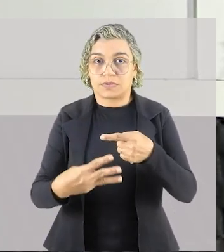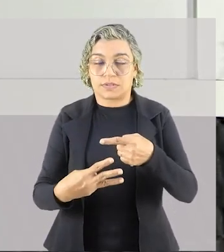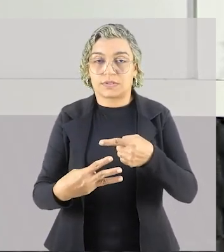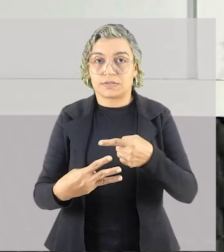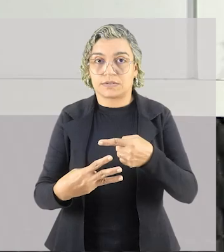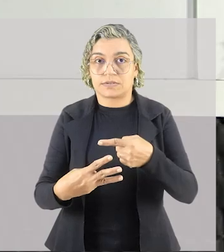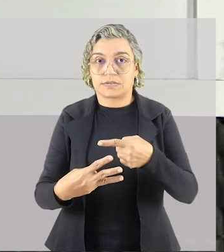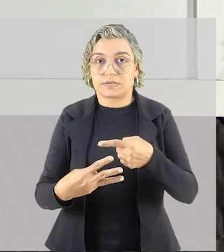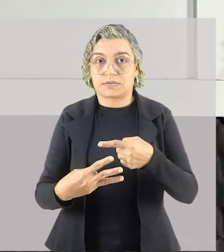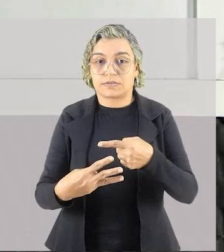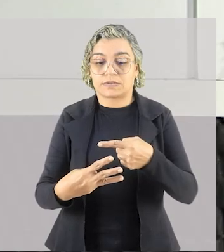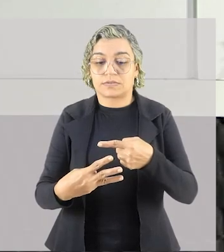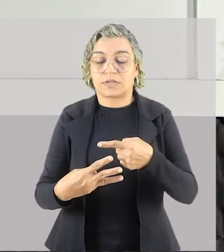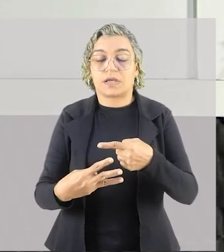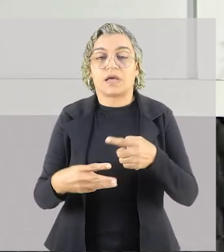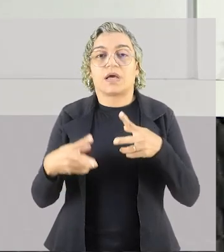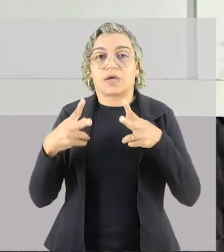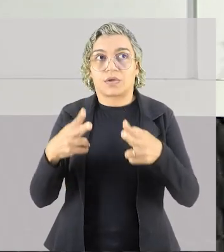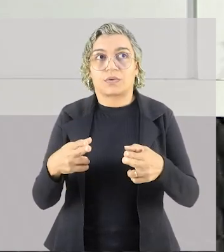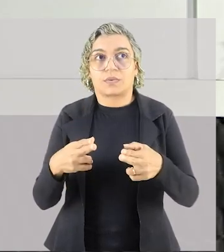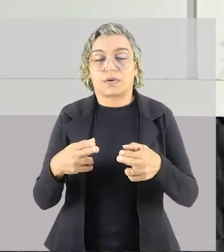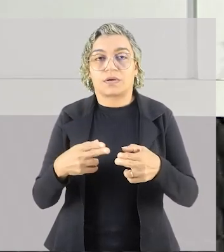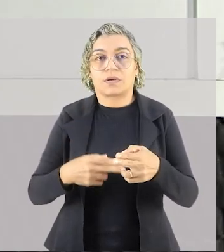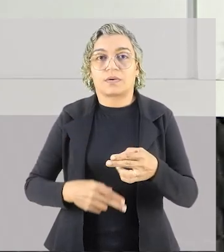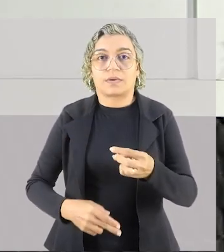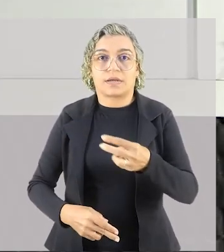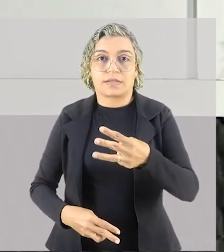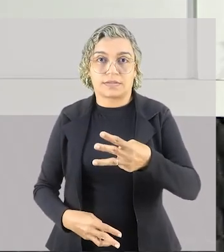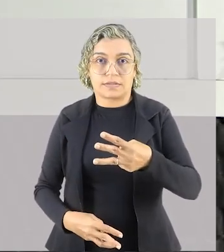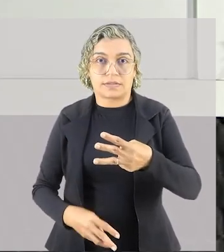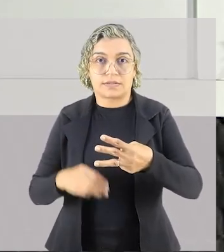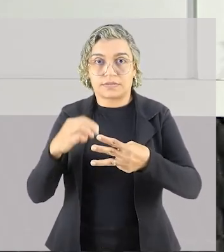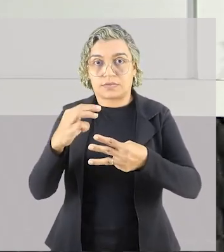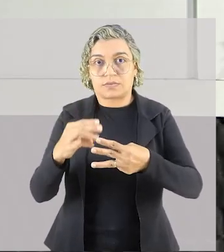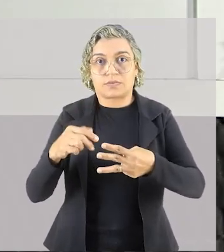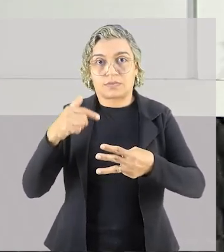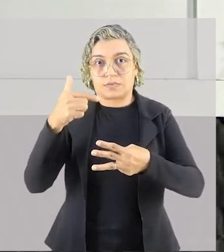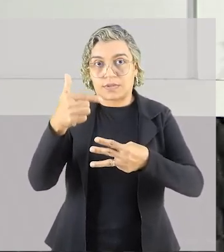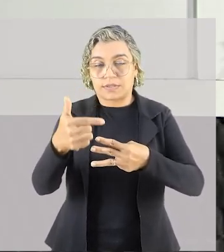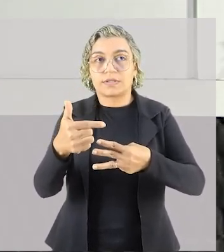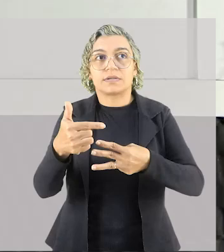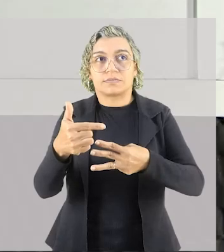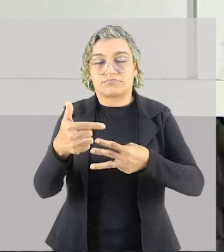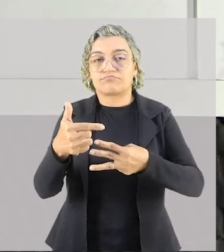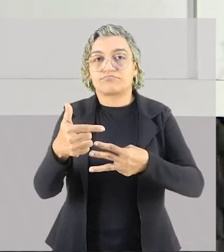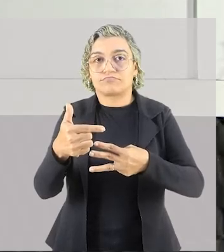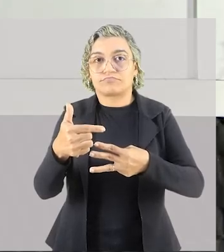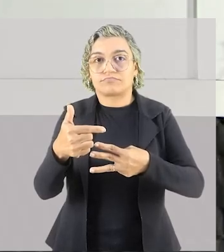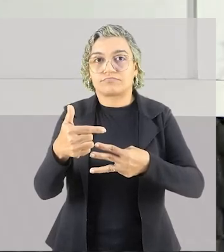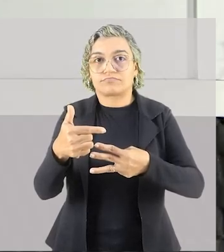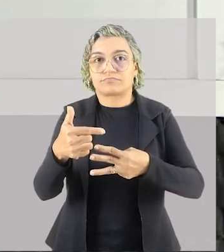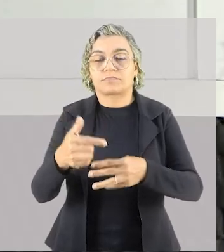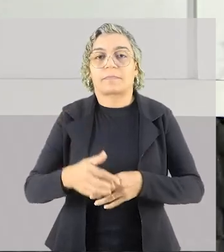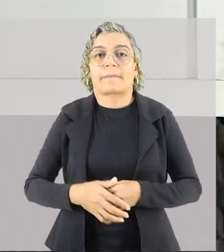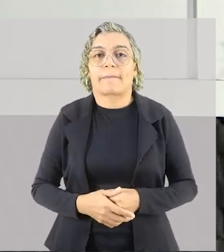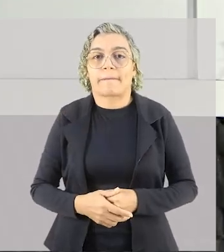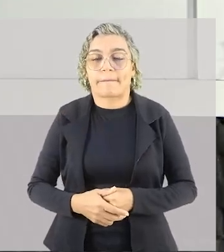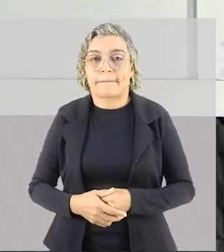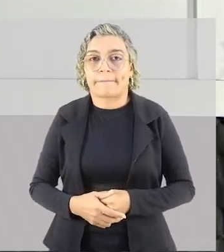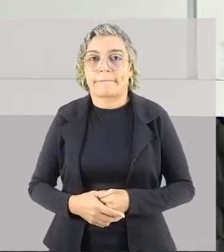igual a 3 ao quadrado. Foi o que restou.